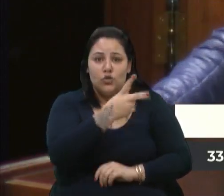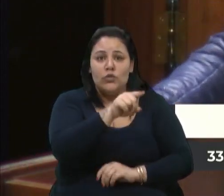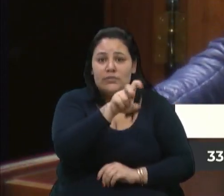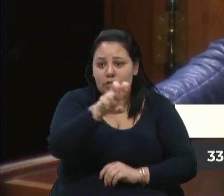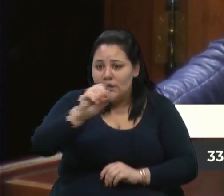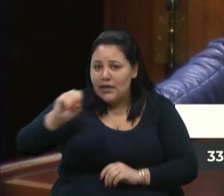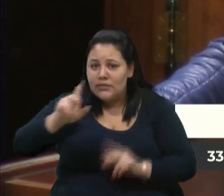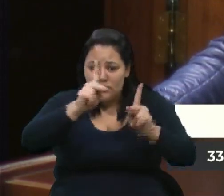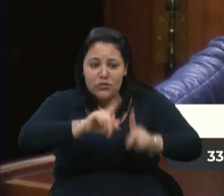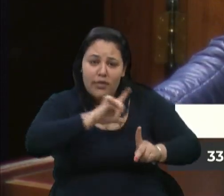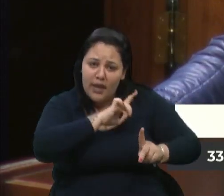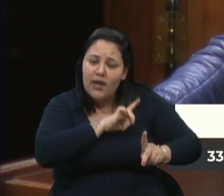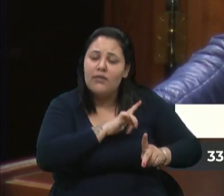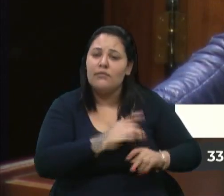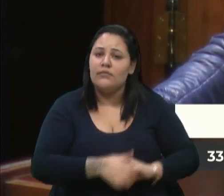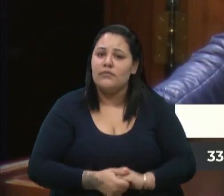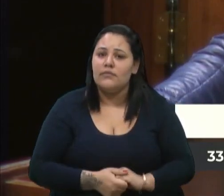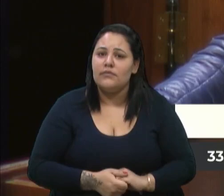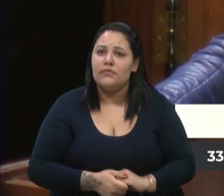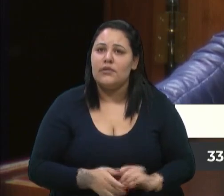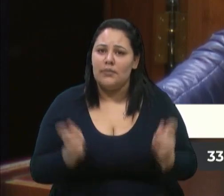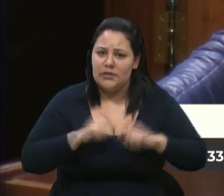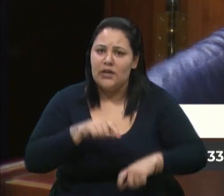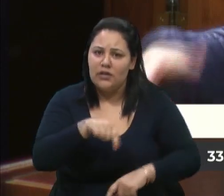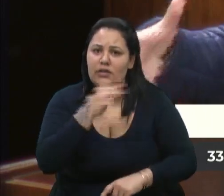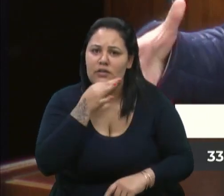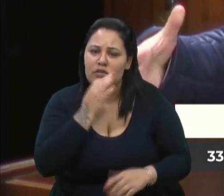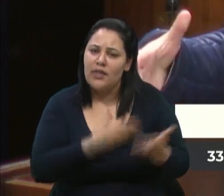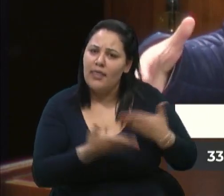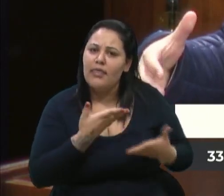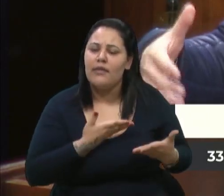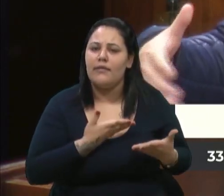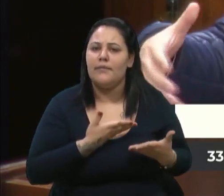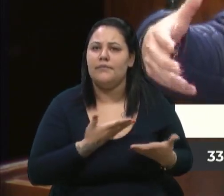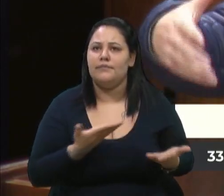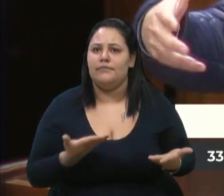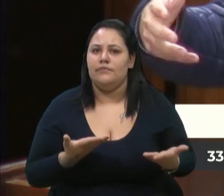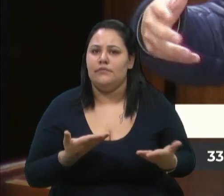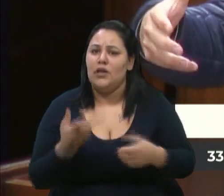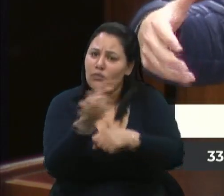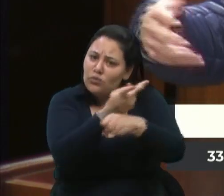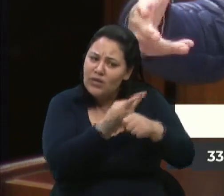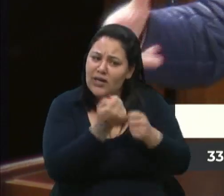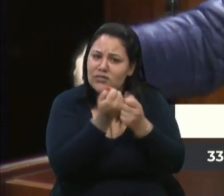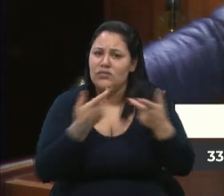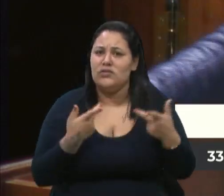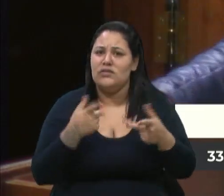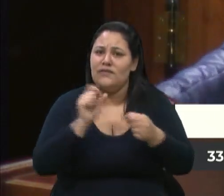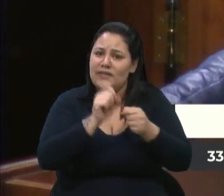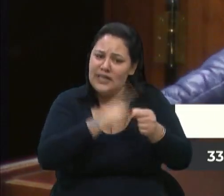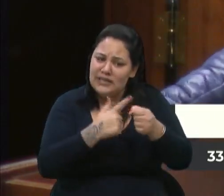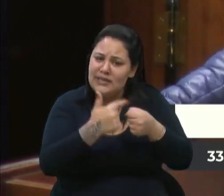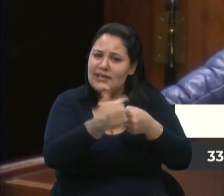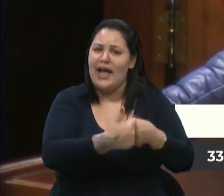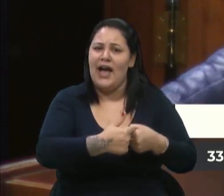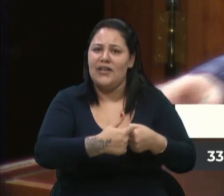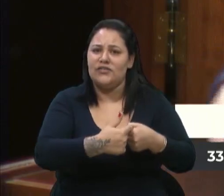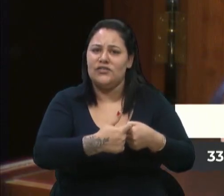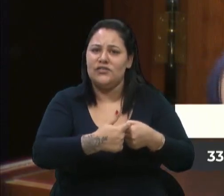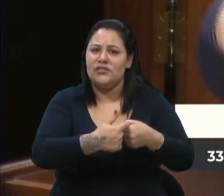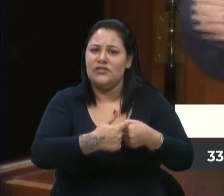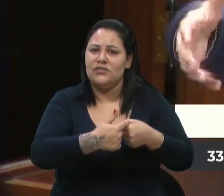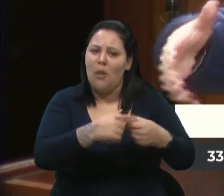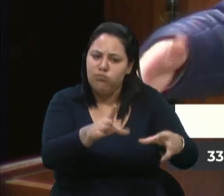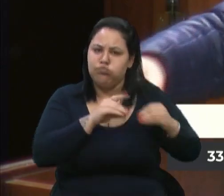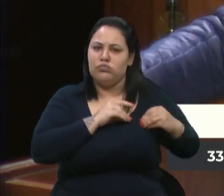2.500 tem. Uma né? parte, vereador. E buscar isso e fazer com que a cidade se aproprie da própria cidade. E é isso